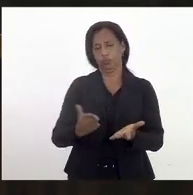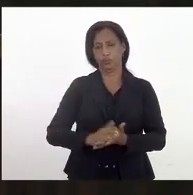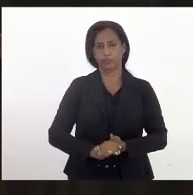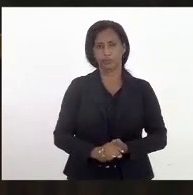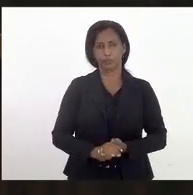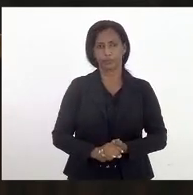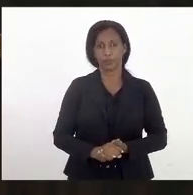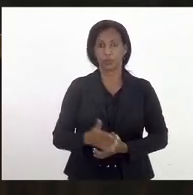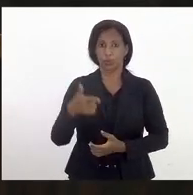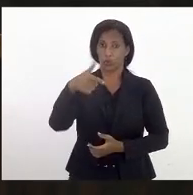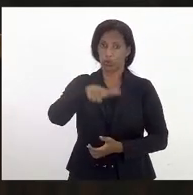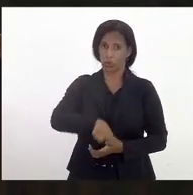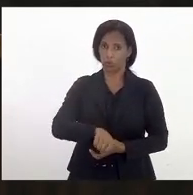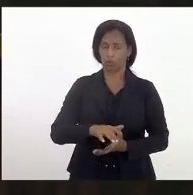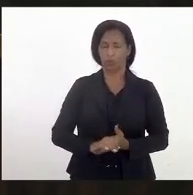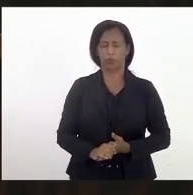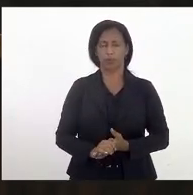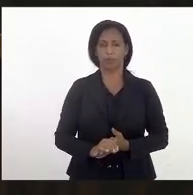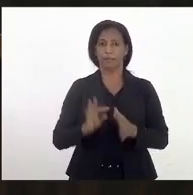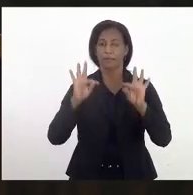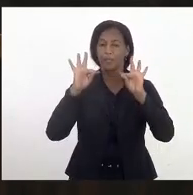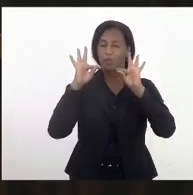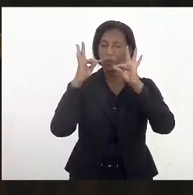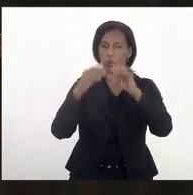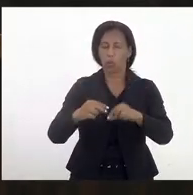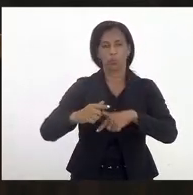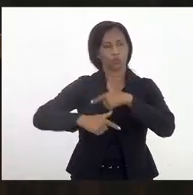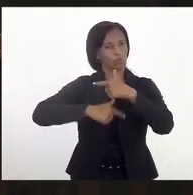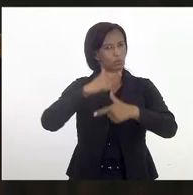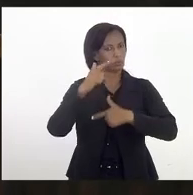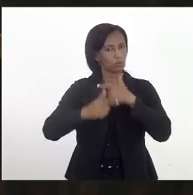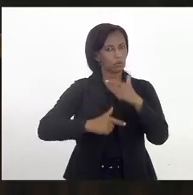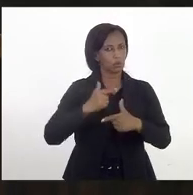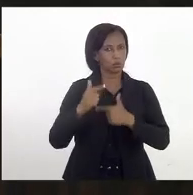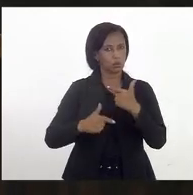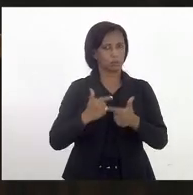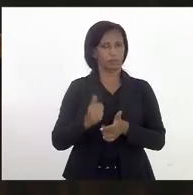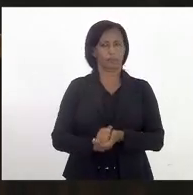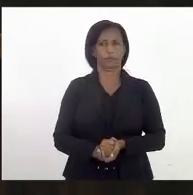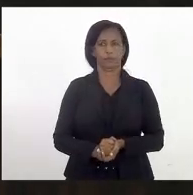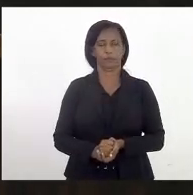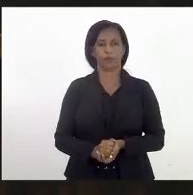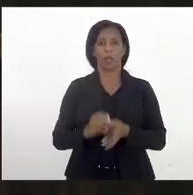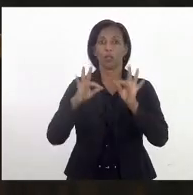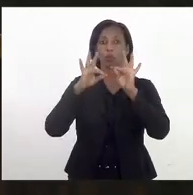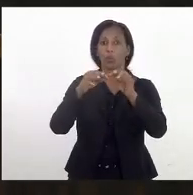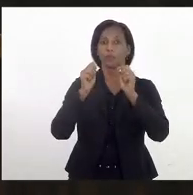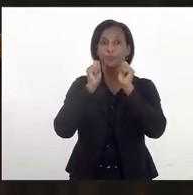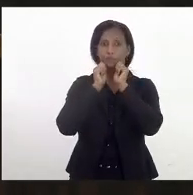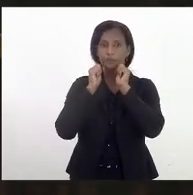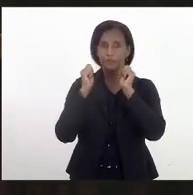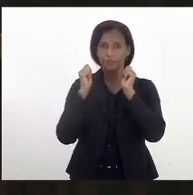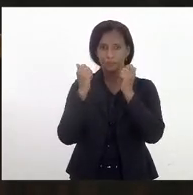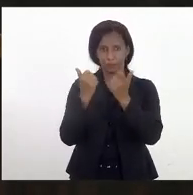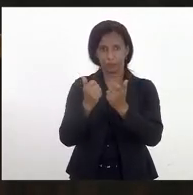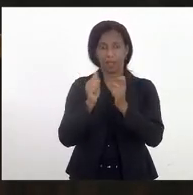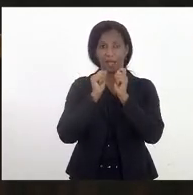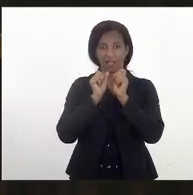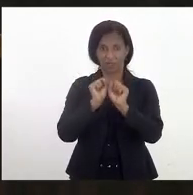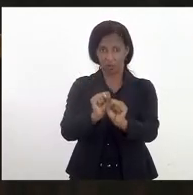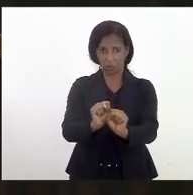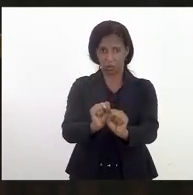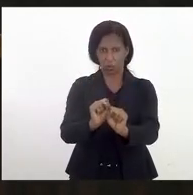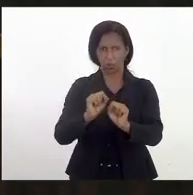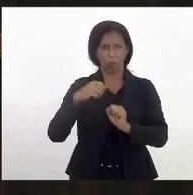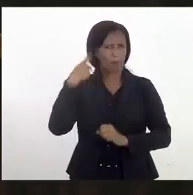Oi de novo para todos os servidores para todos os assessores todos os parlamentares